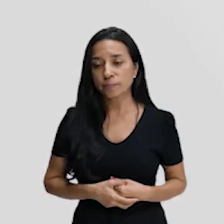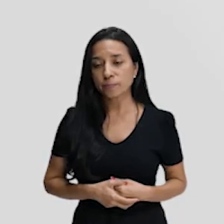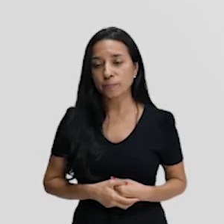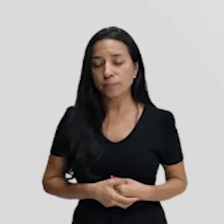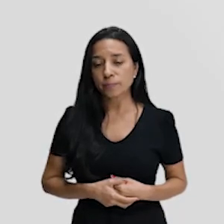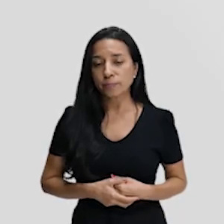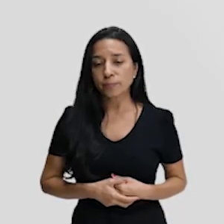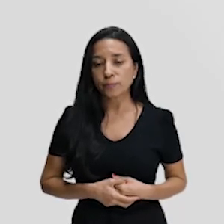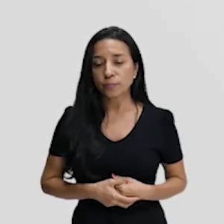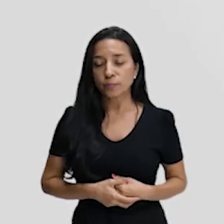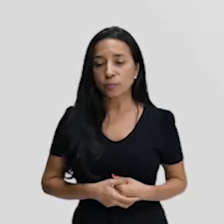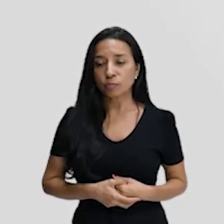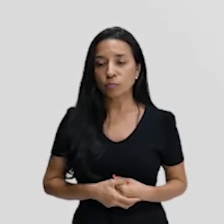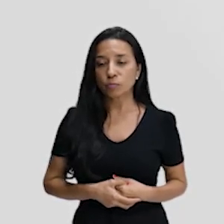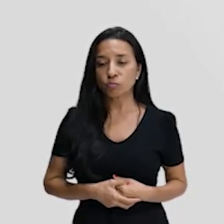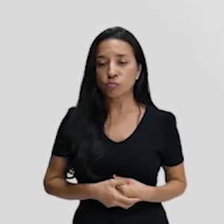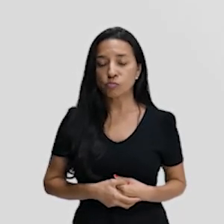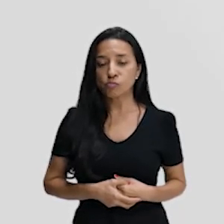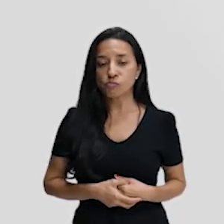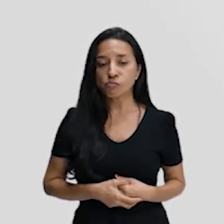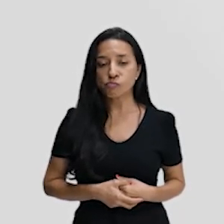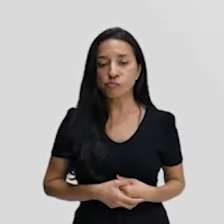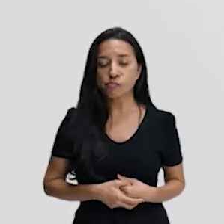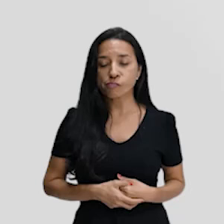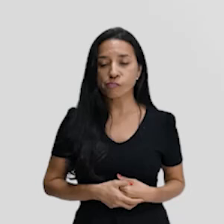transportam correntes de intensidades